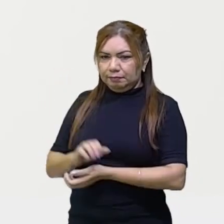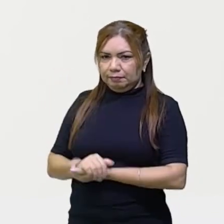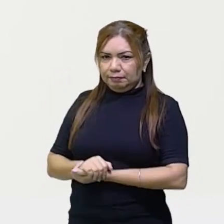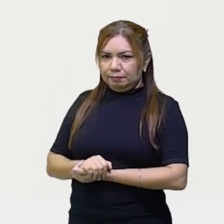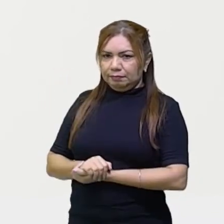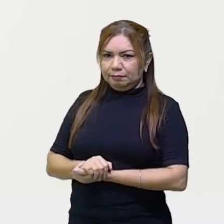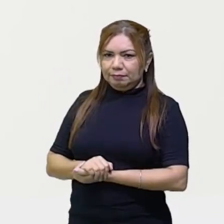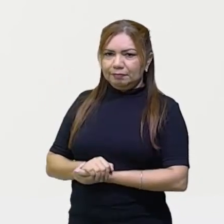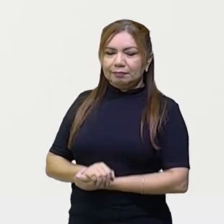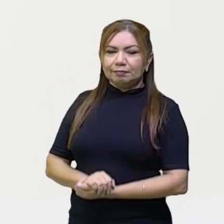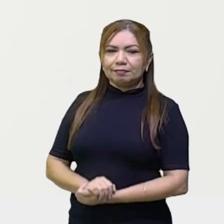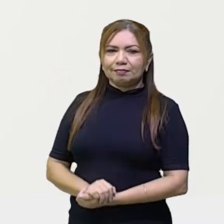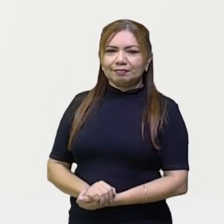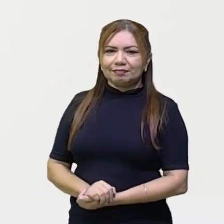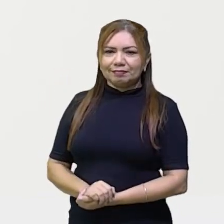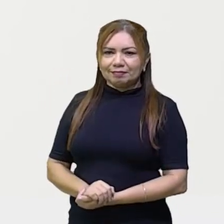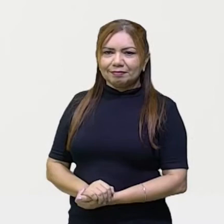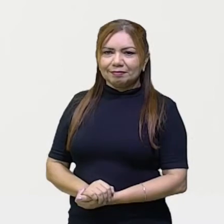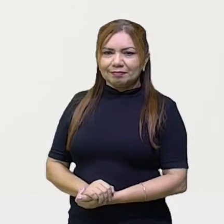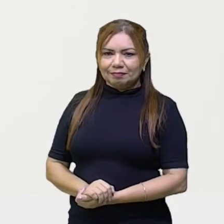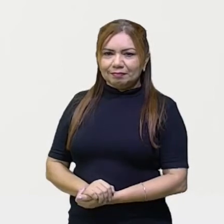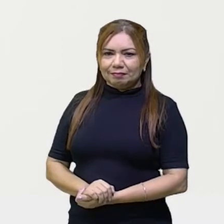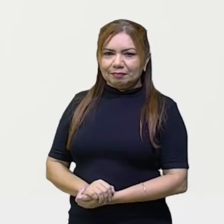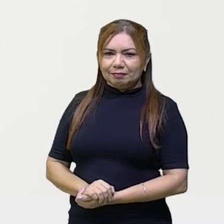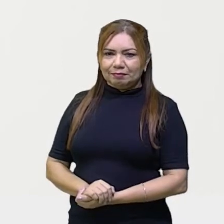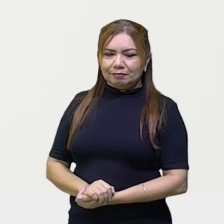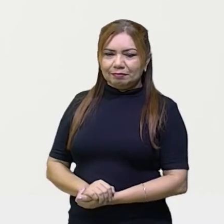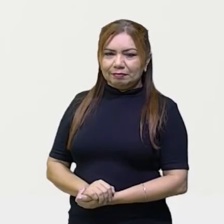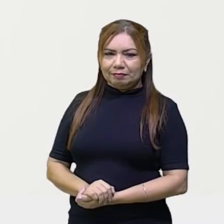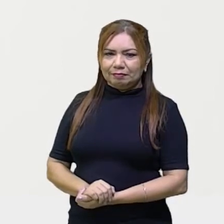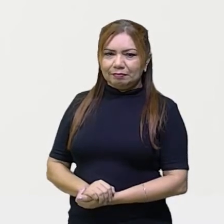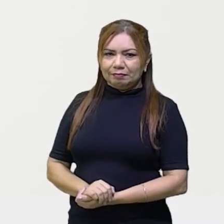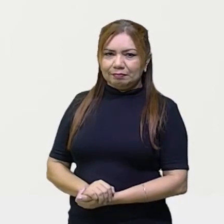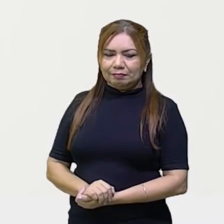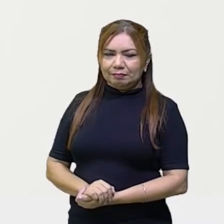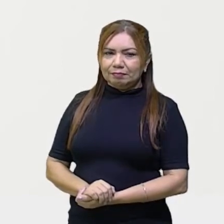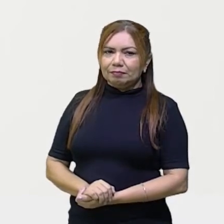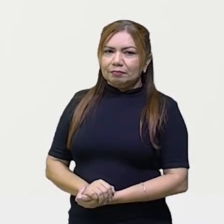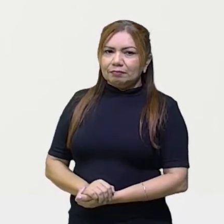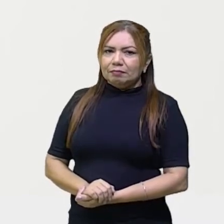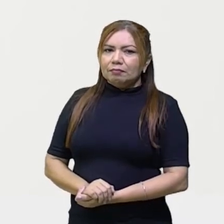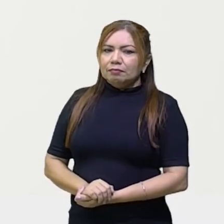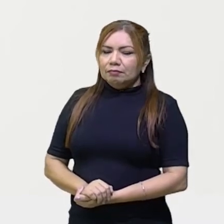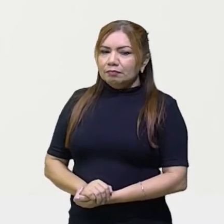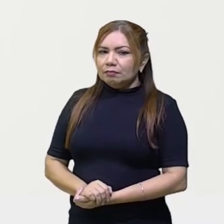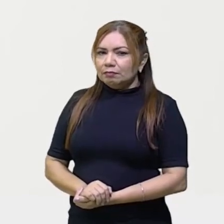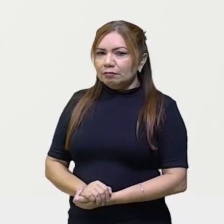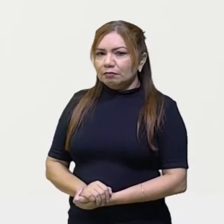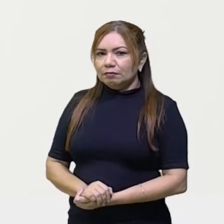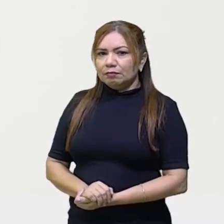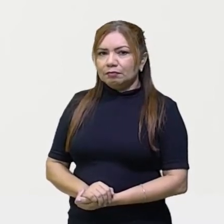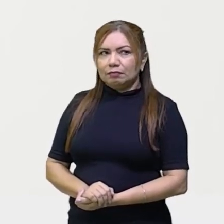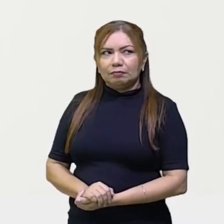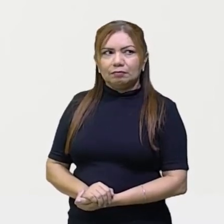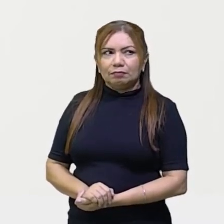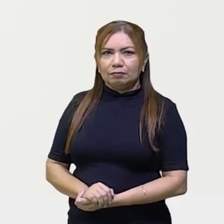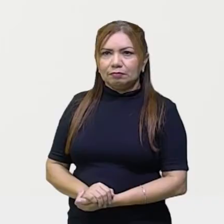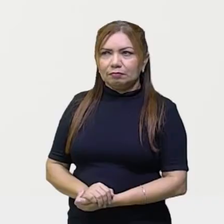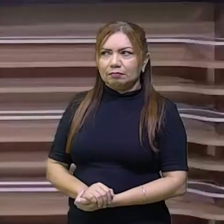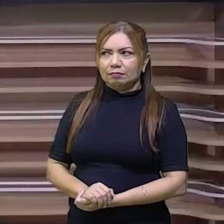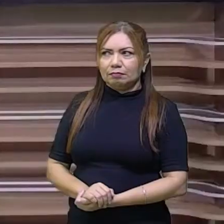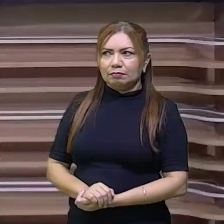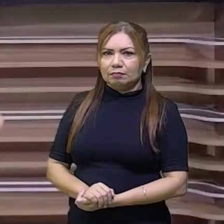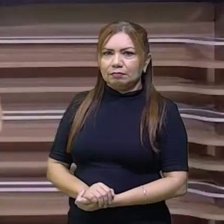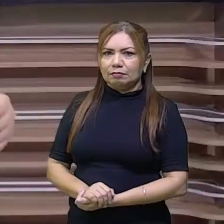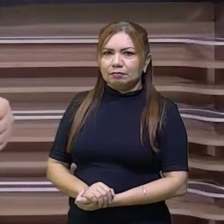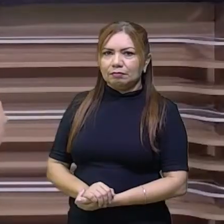mostrar eu trouxe para vocês para a gente fazer uma planificação desse paralelepípedo eu